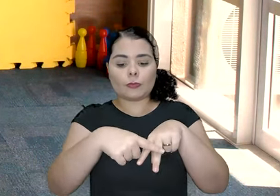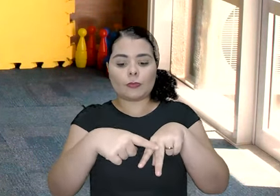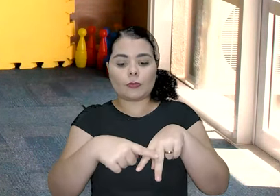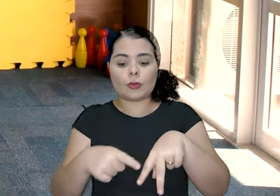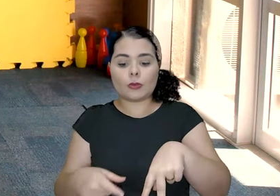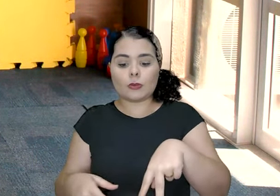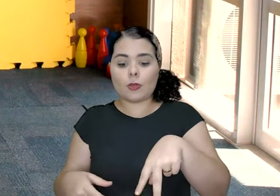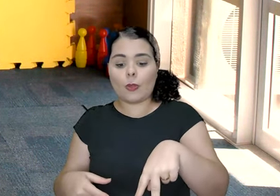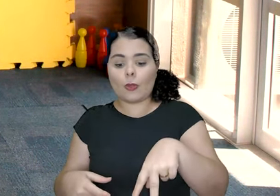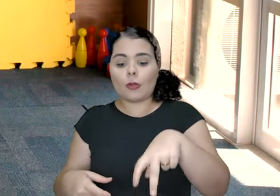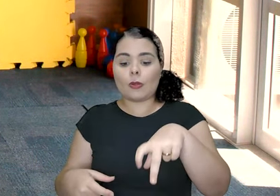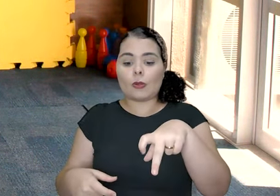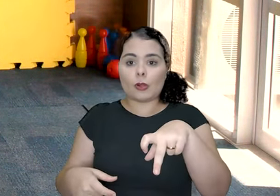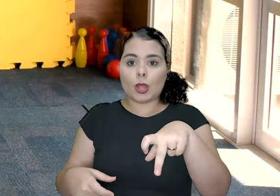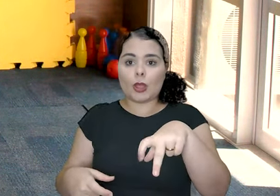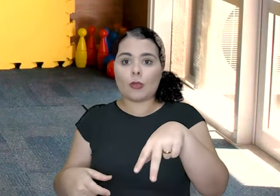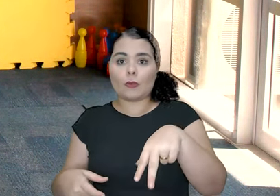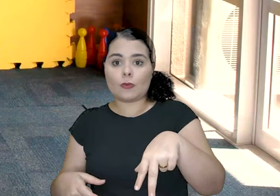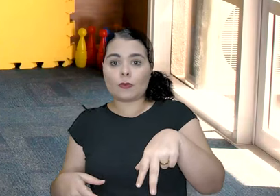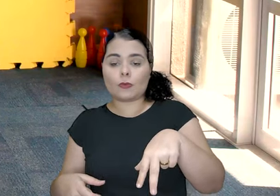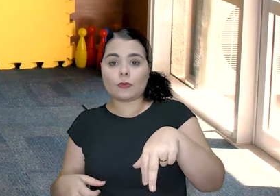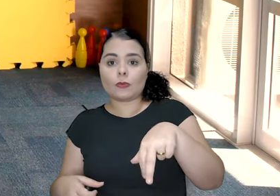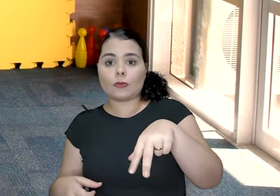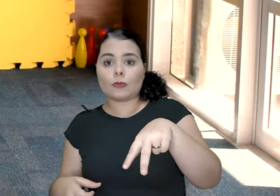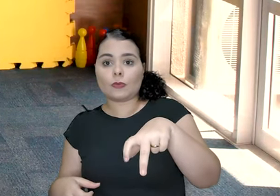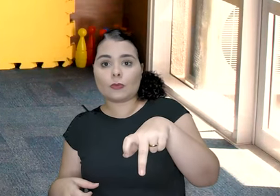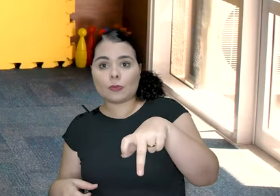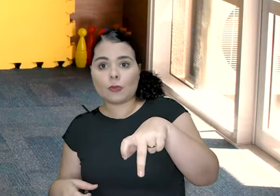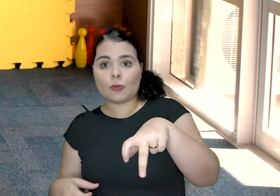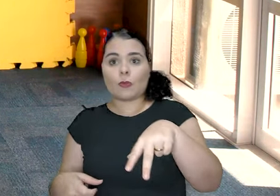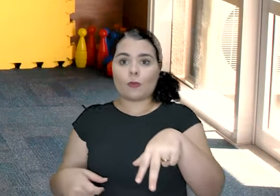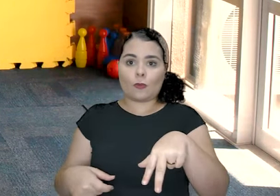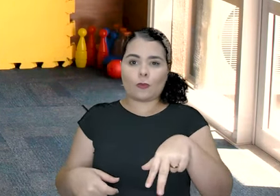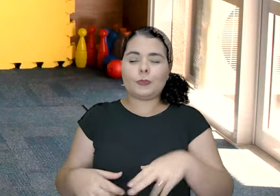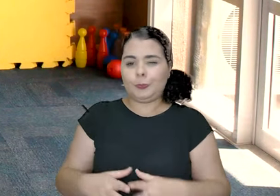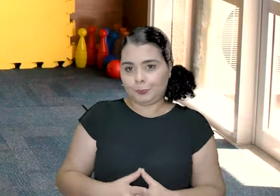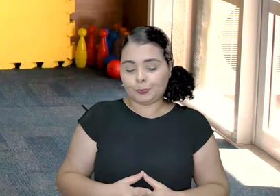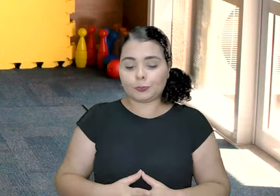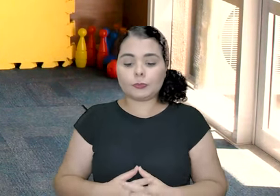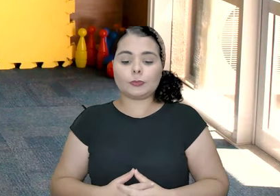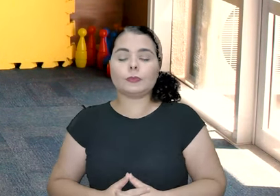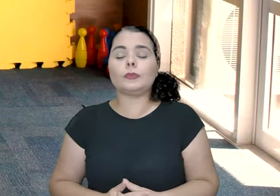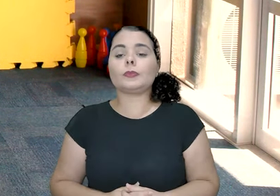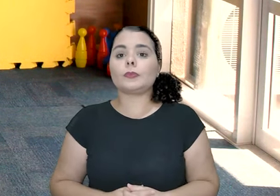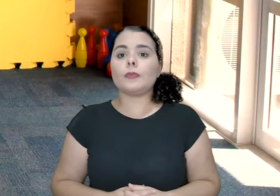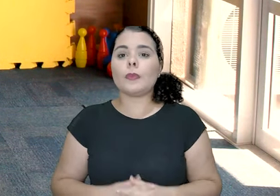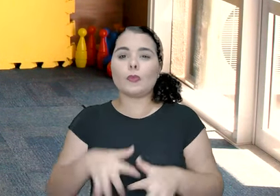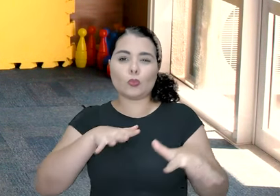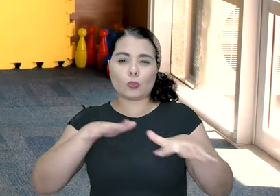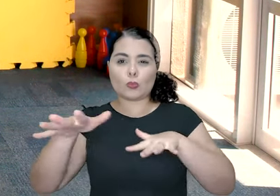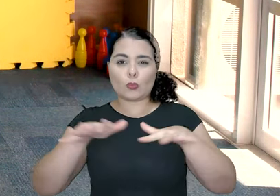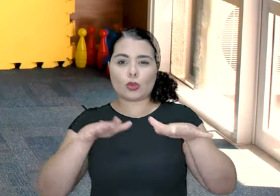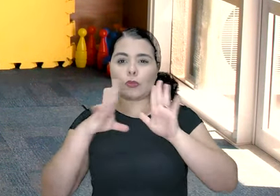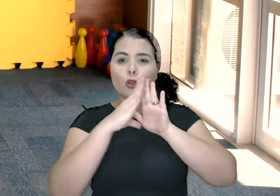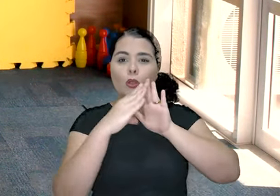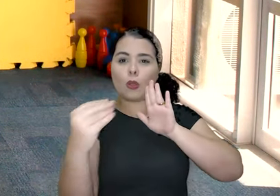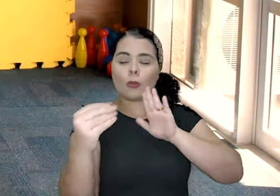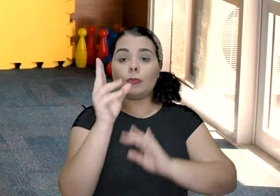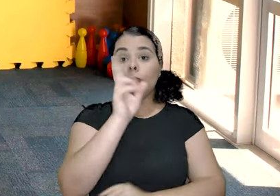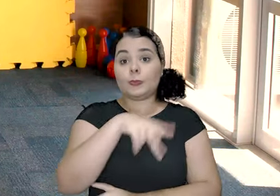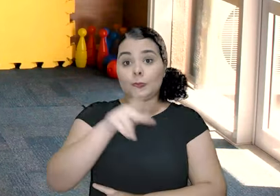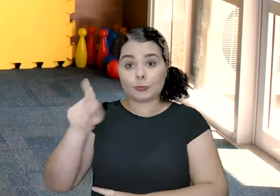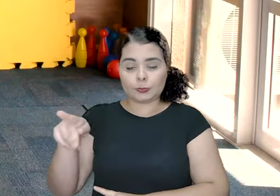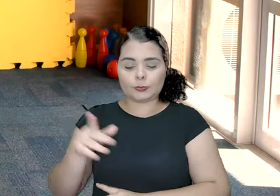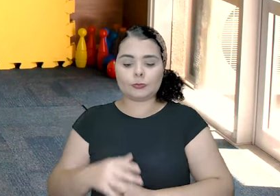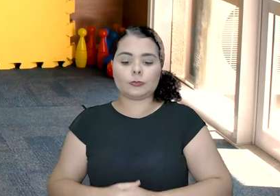bastão. Ao meio e ao lado, para cima e para o lado. Se você